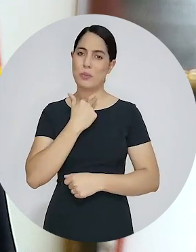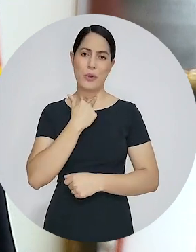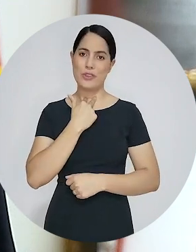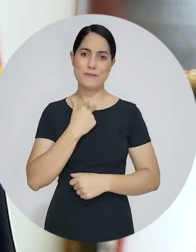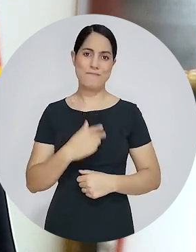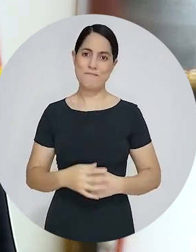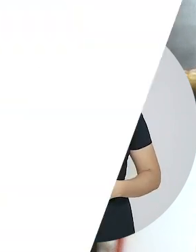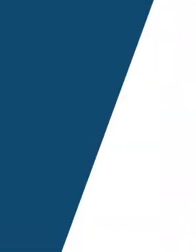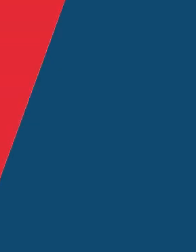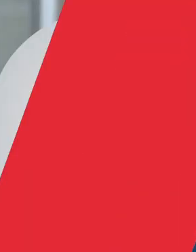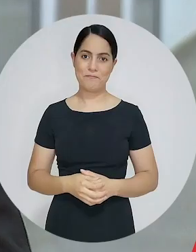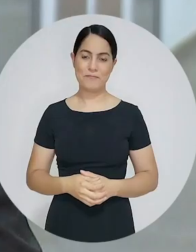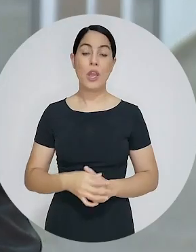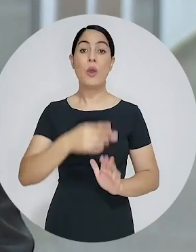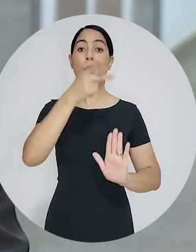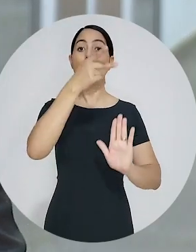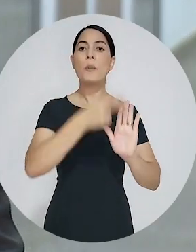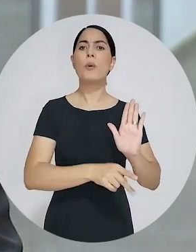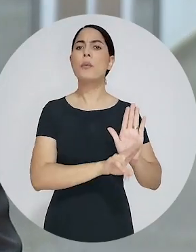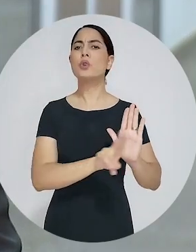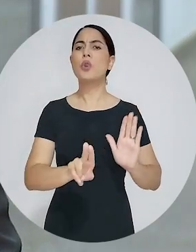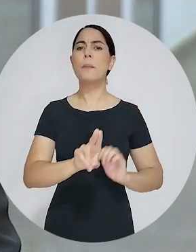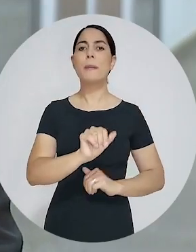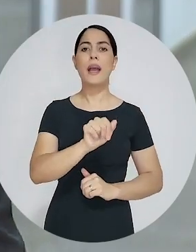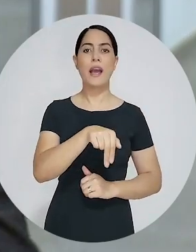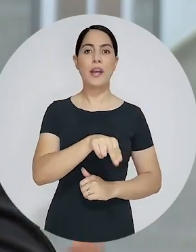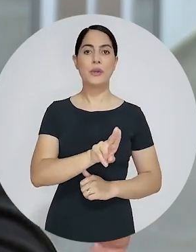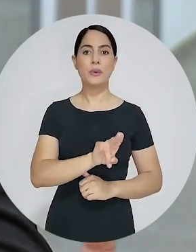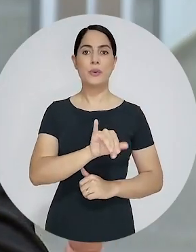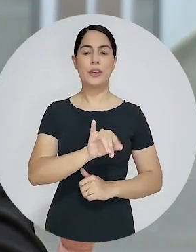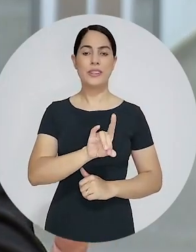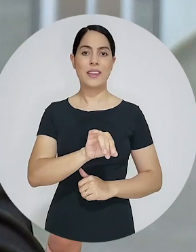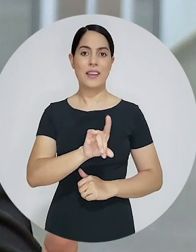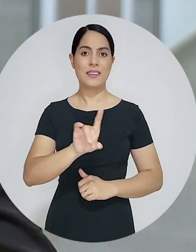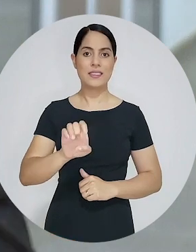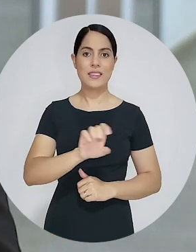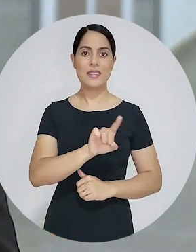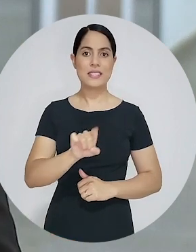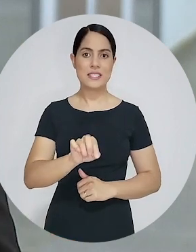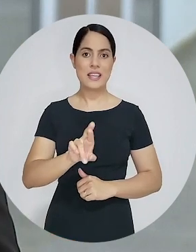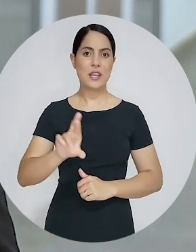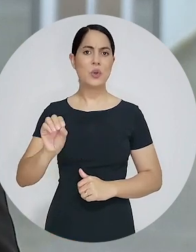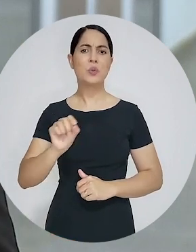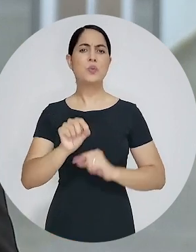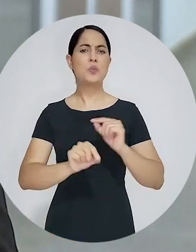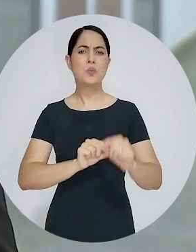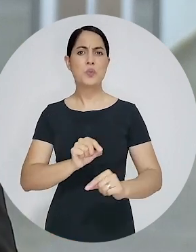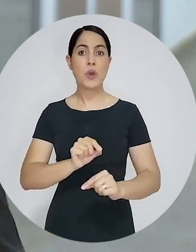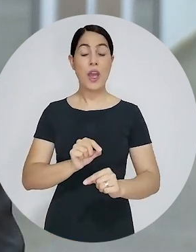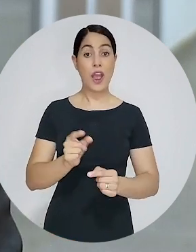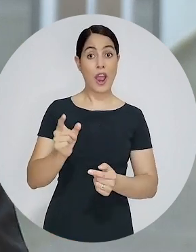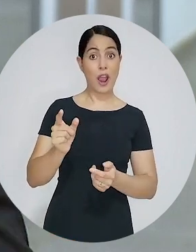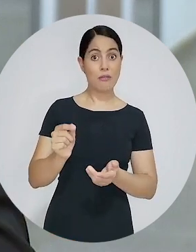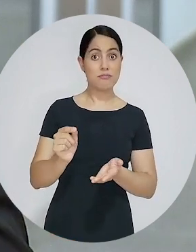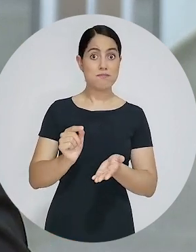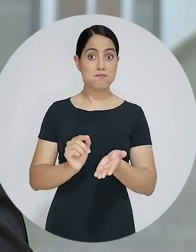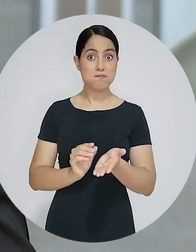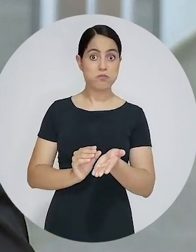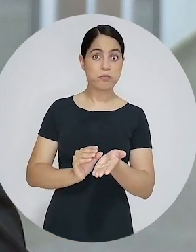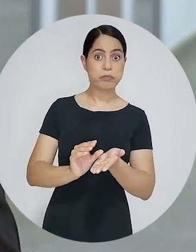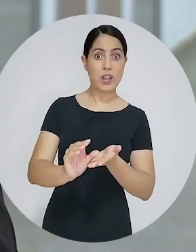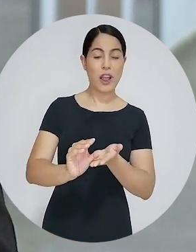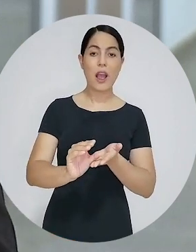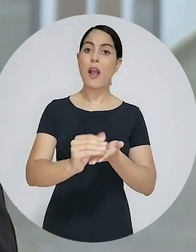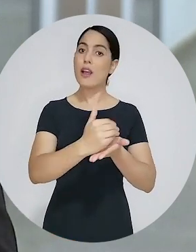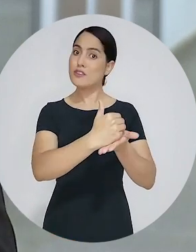nem mais um segundo. Programa Anuidade Zero, um benefício para você, advogado ou advogada de todo o país,